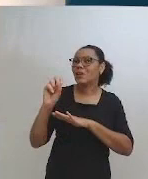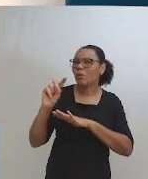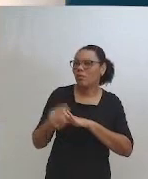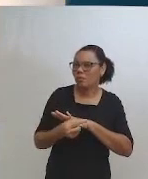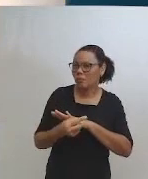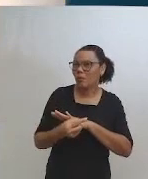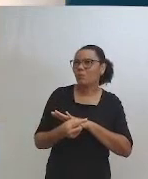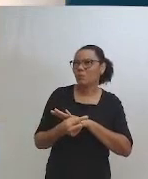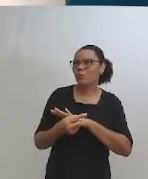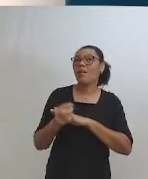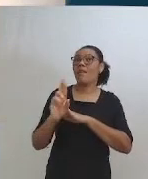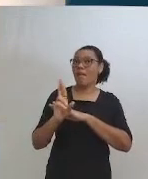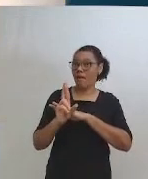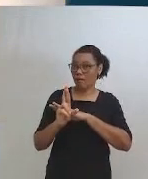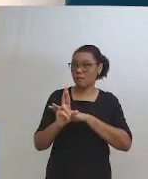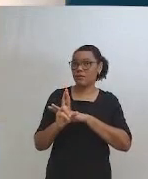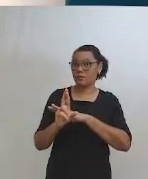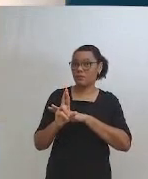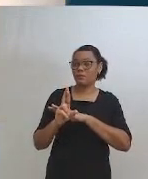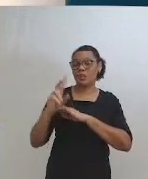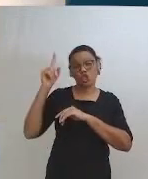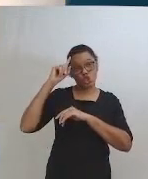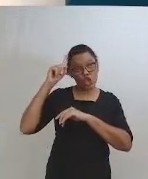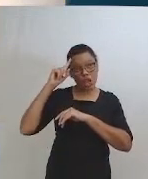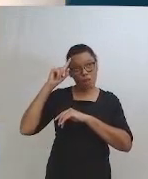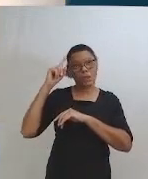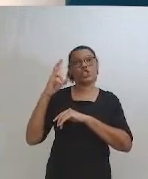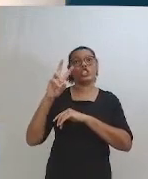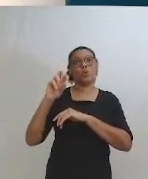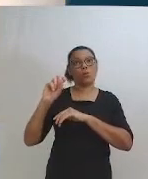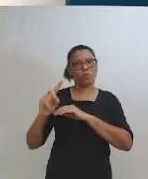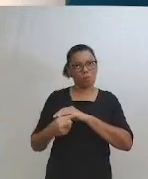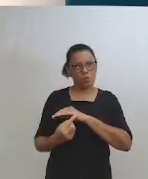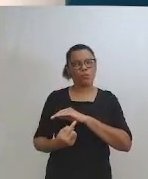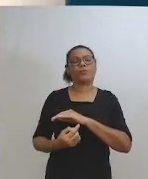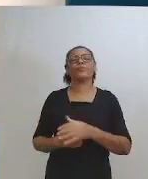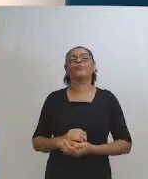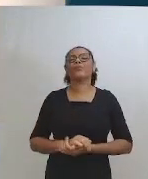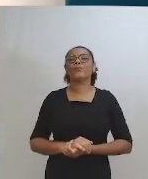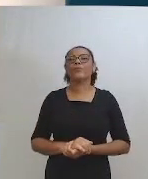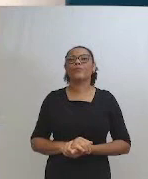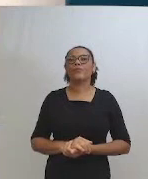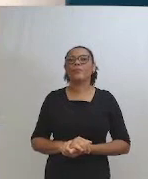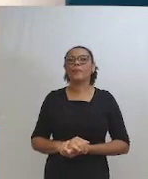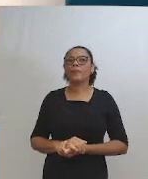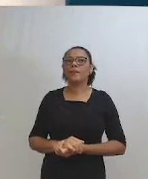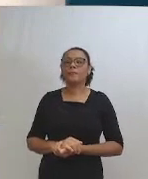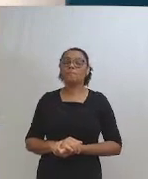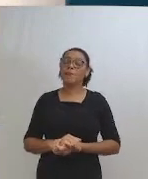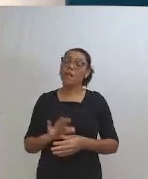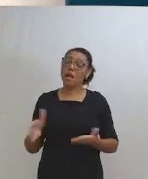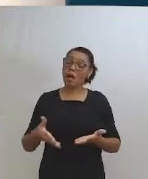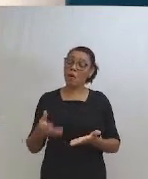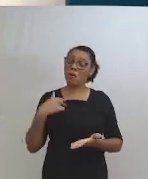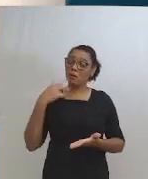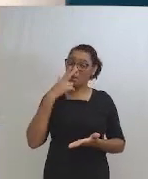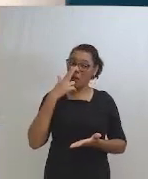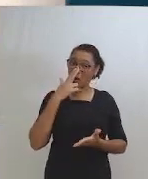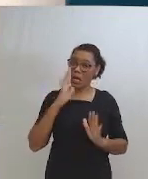reais. Mas eu não me recordo desse valor total. 10 mil, 20 mil. Agora, me parece que tem um teto, deixa eu